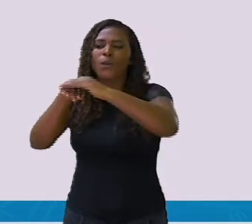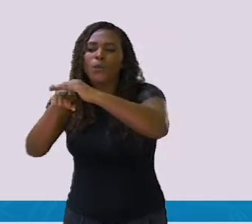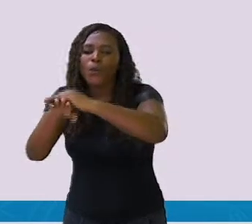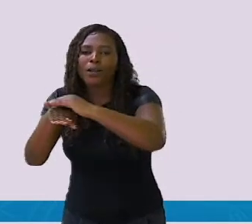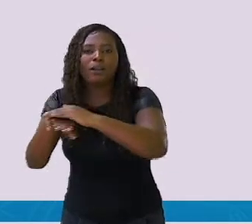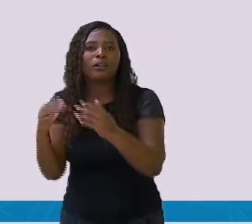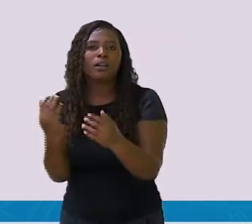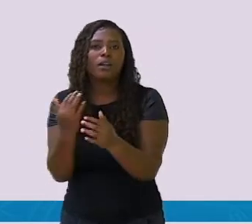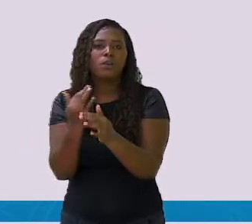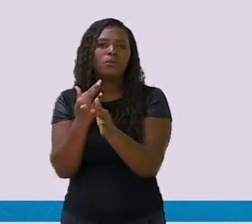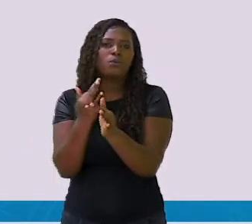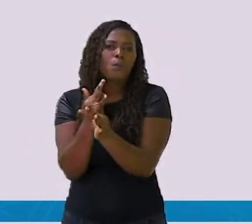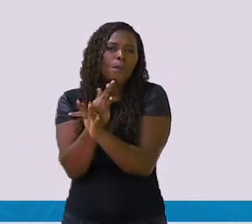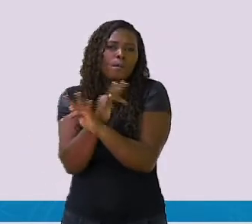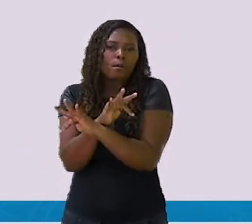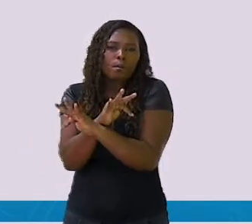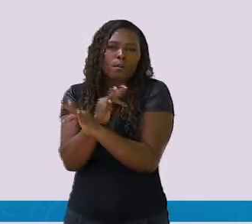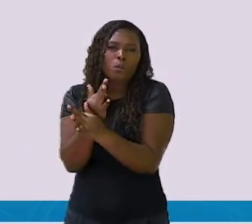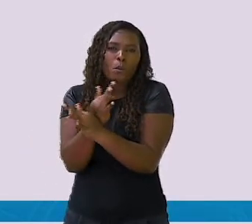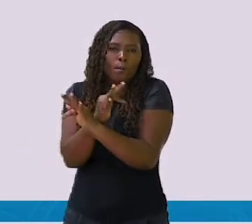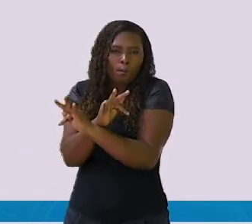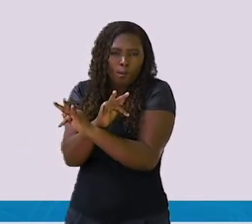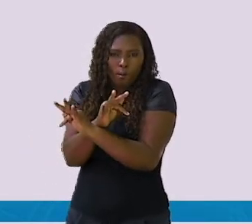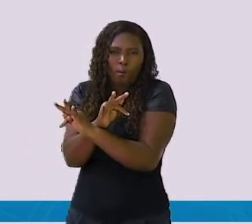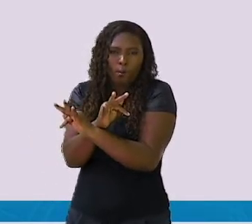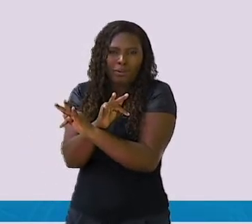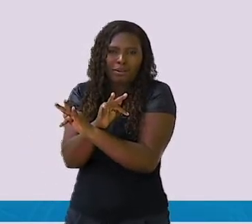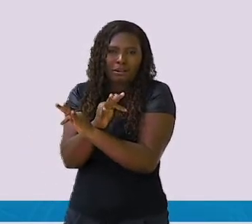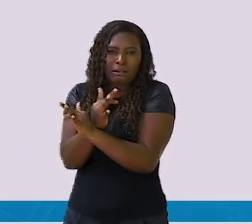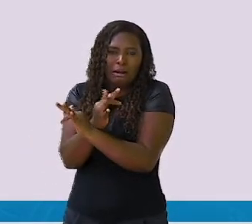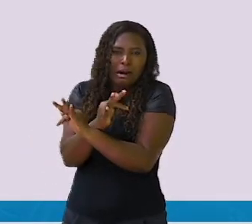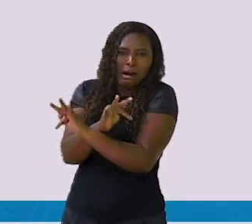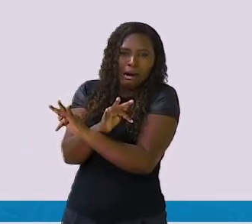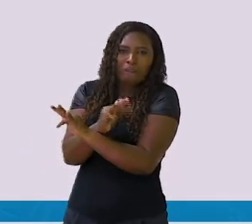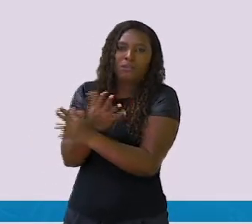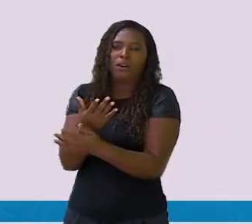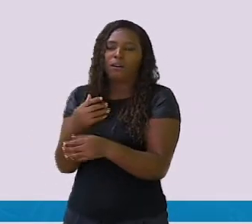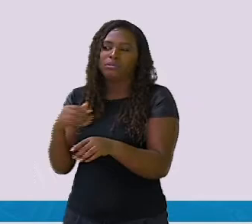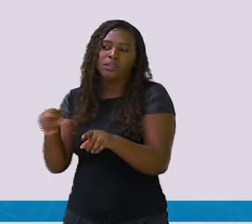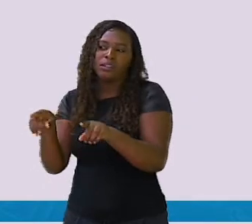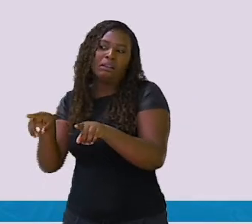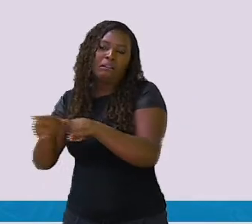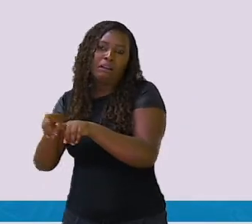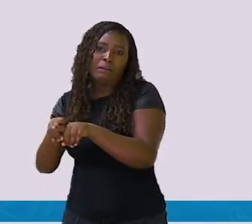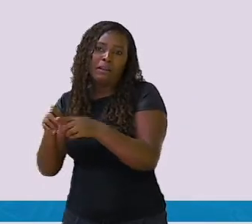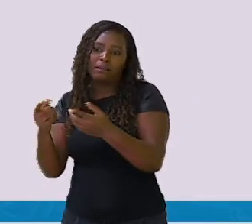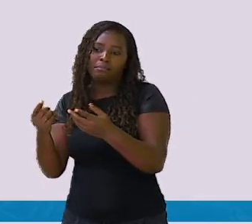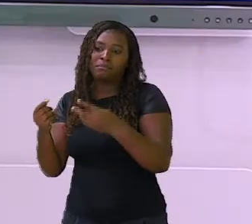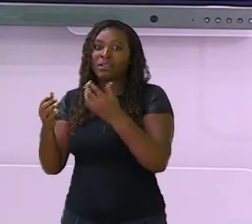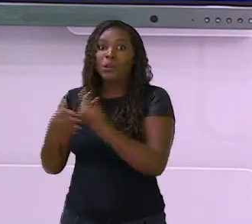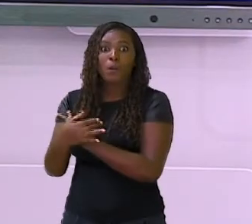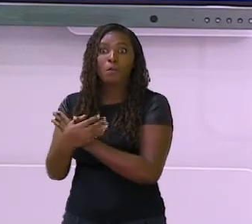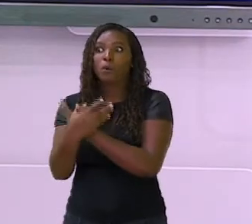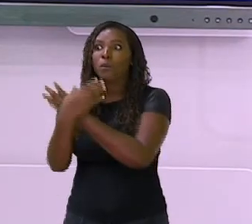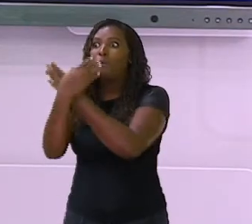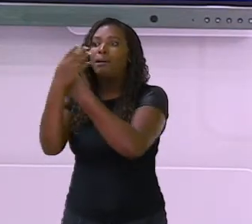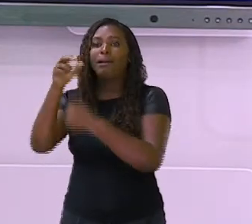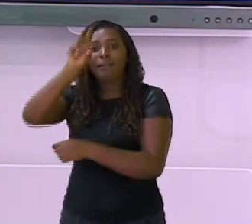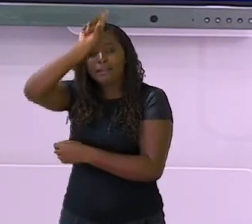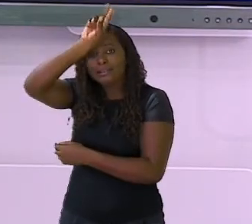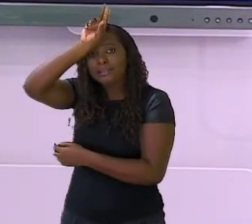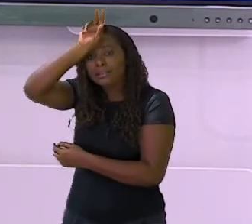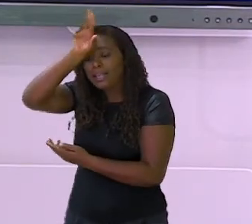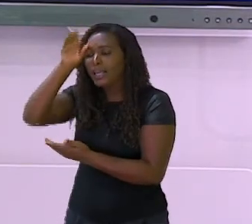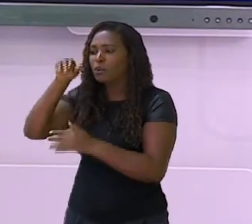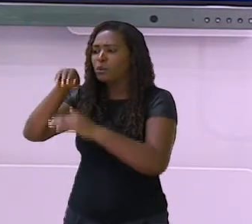eles dissecavam os insetos, então eles ficavam estudando ali. Então o estudo antigamente não acontecia muito em casa, a